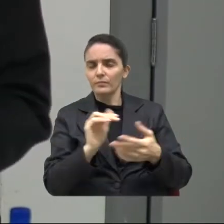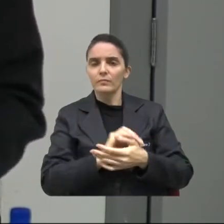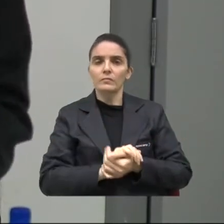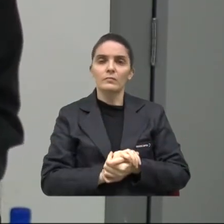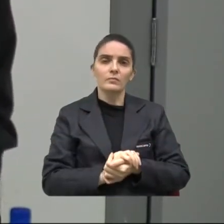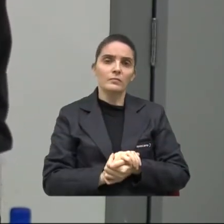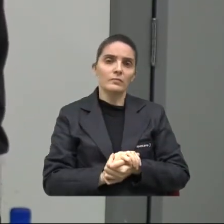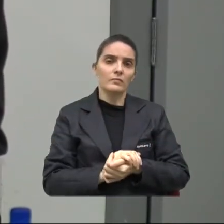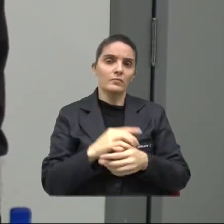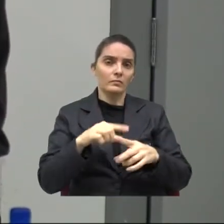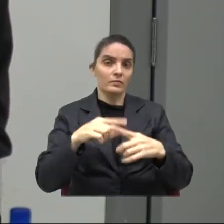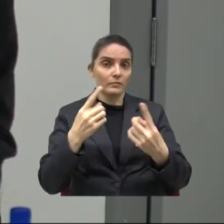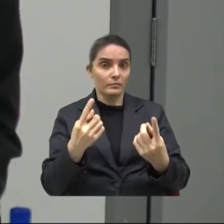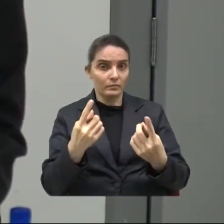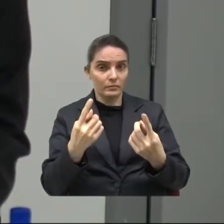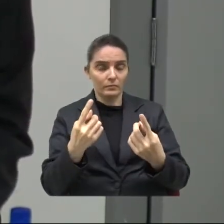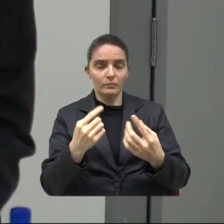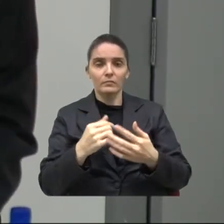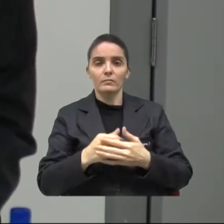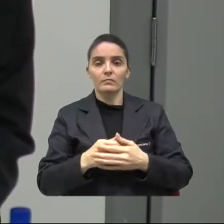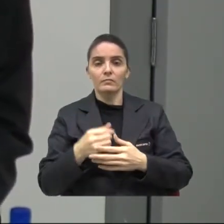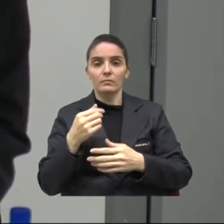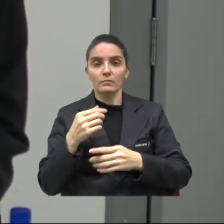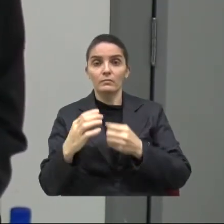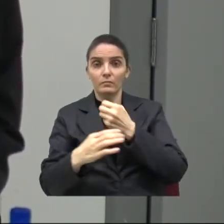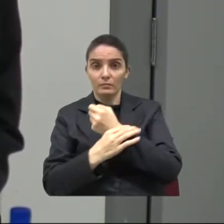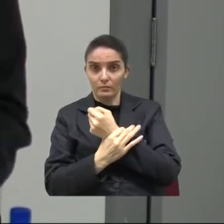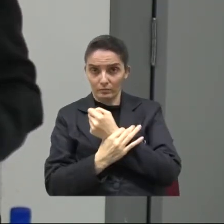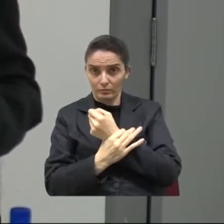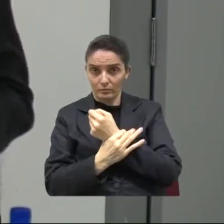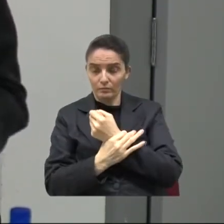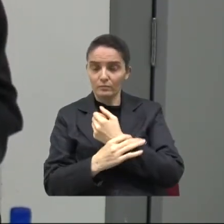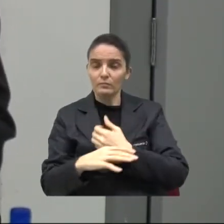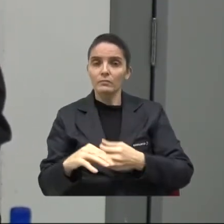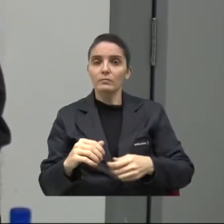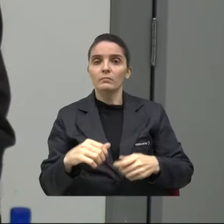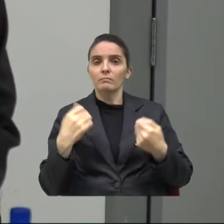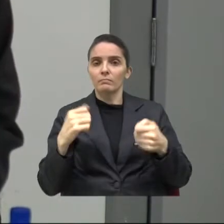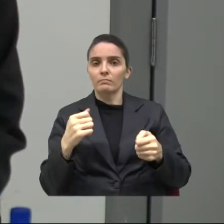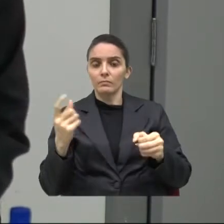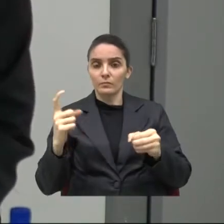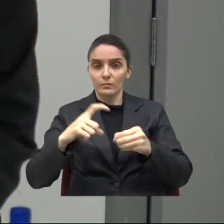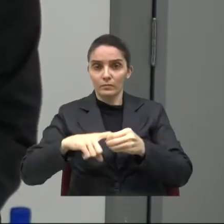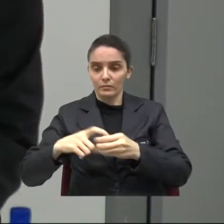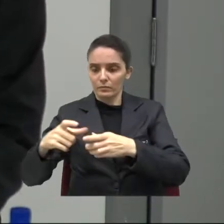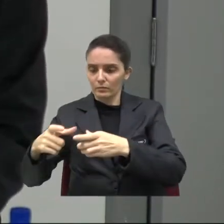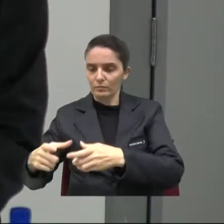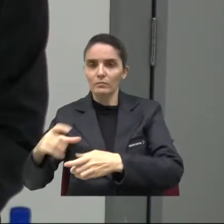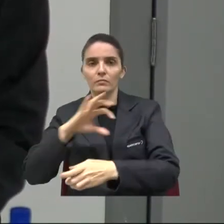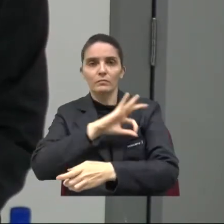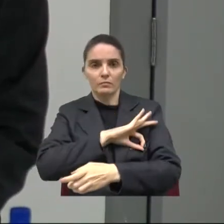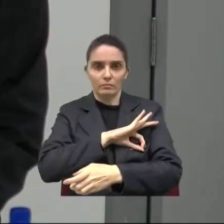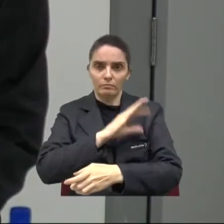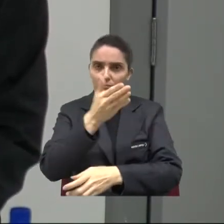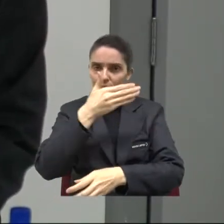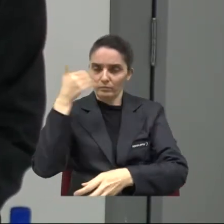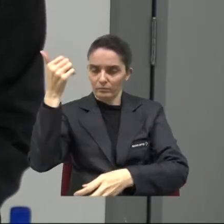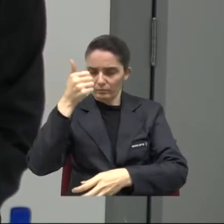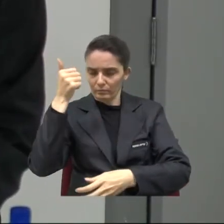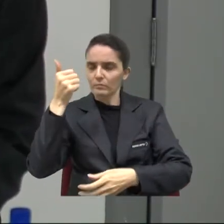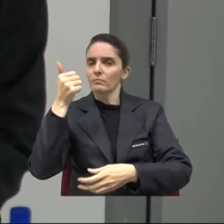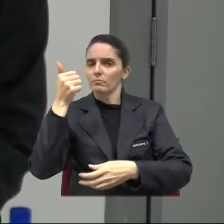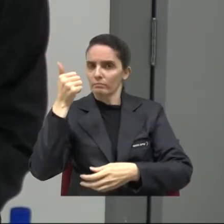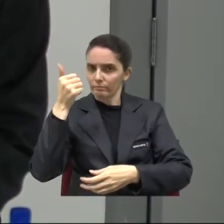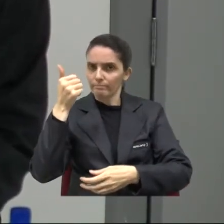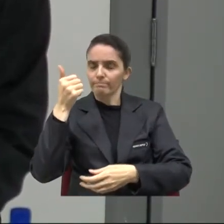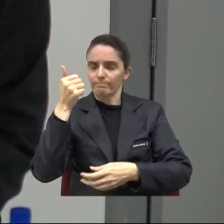que esse em particular, vereador Wagner Barbosa, eu acho que a volta do posto ali da guarda seria uma forma bastante